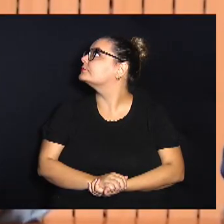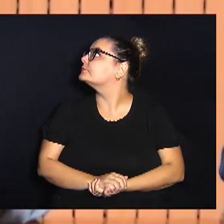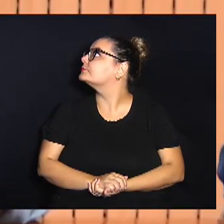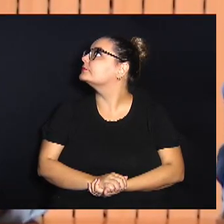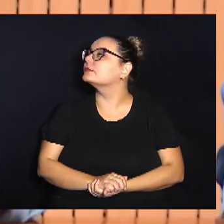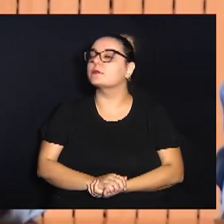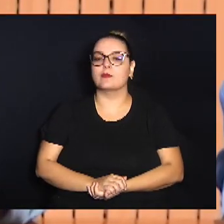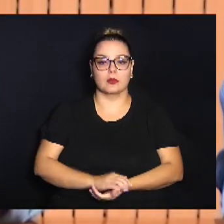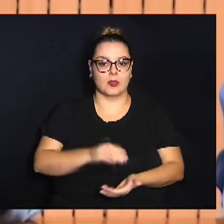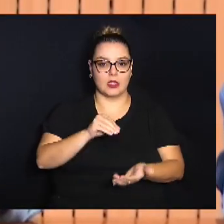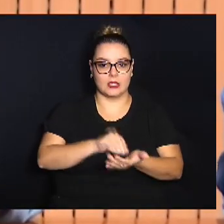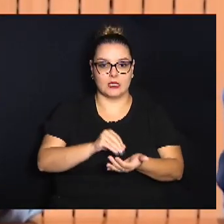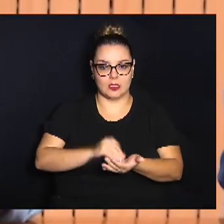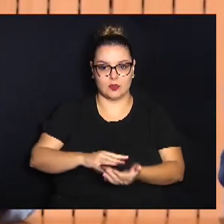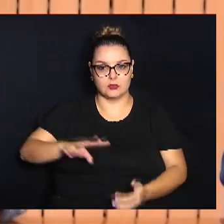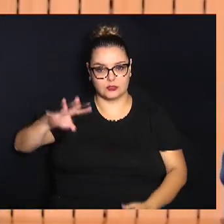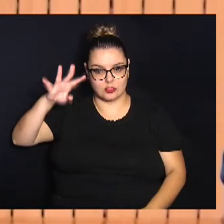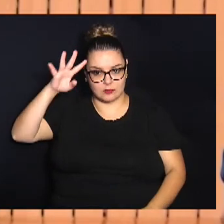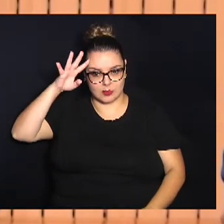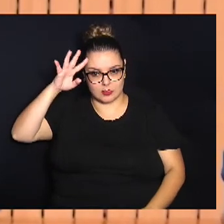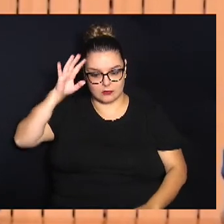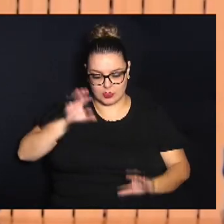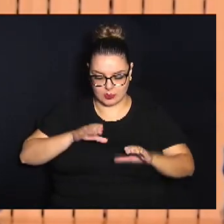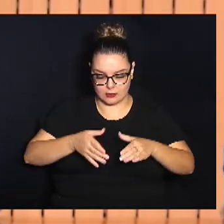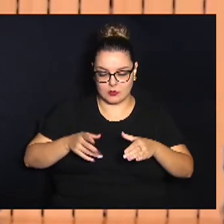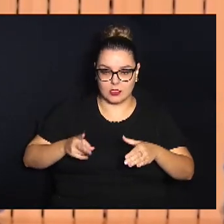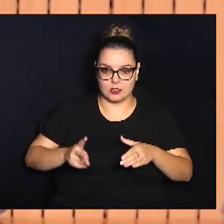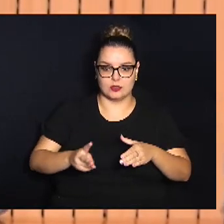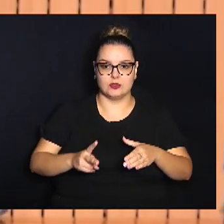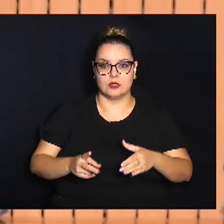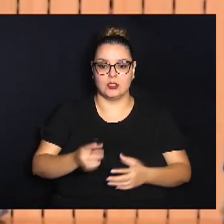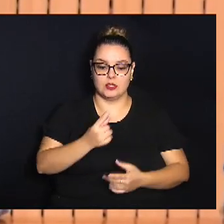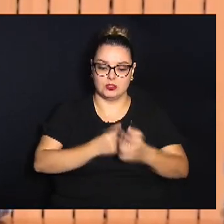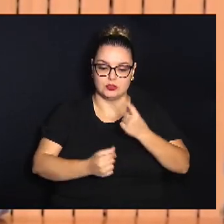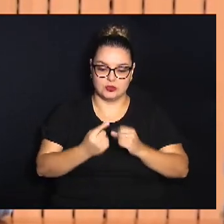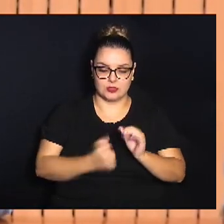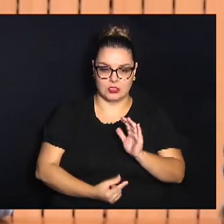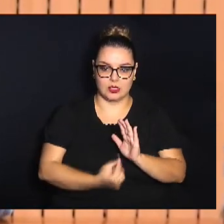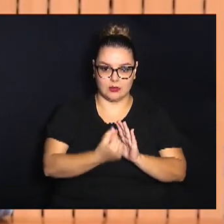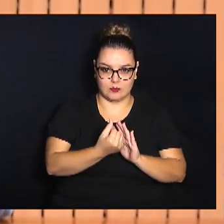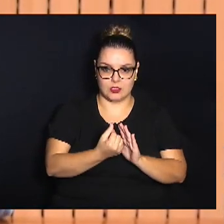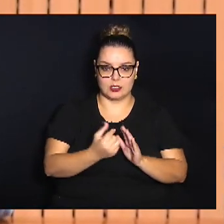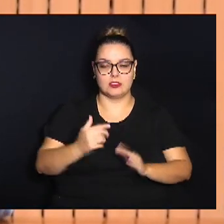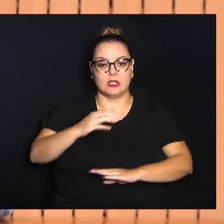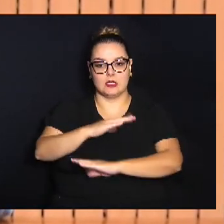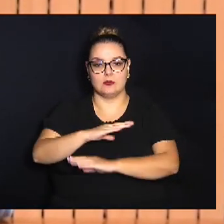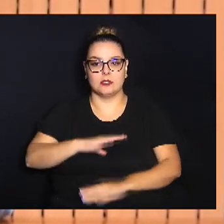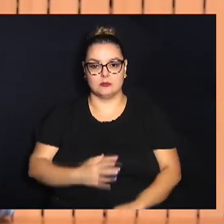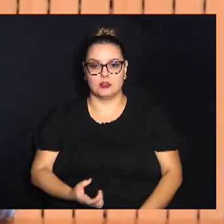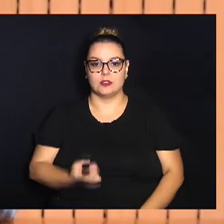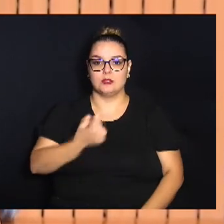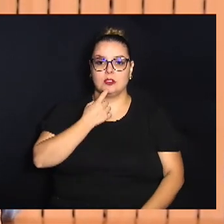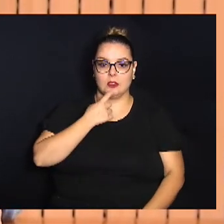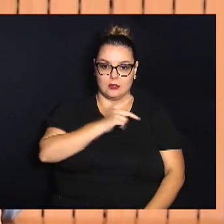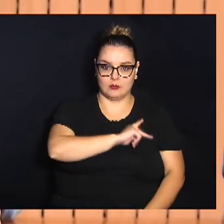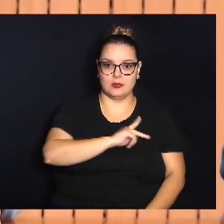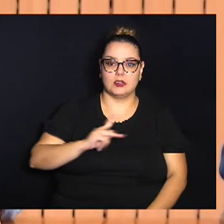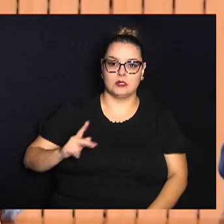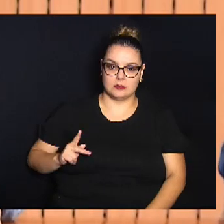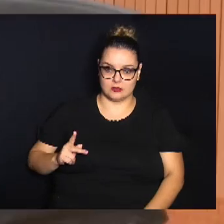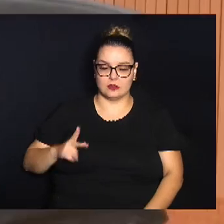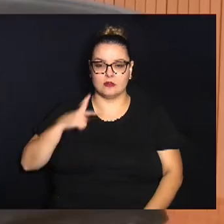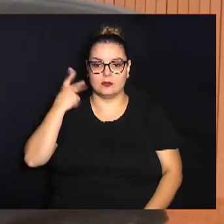Na última quarta-feira, a Comissão Permanente de Finanças e Orçamento da Câmara Municipal de Campinas, presidida pelo